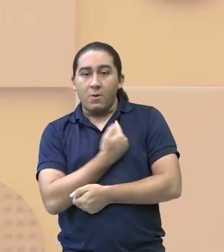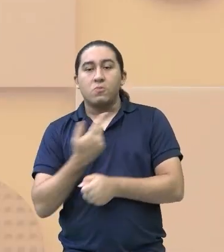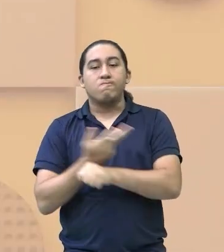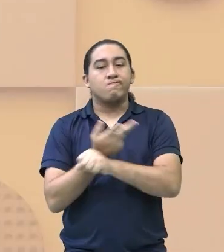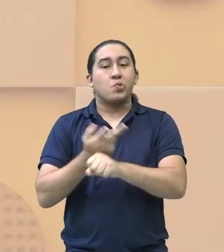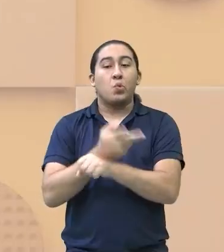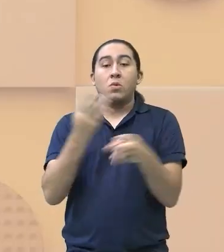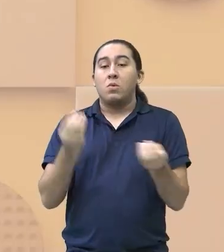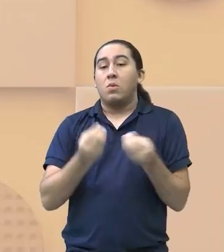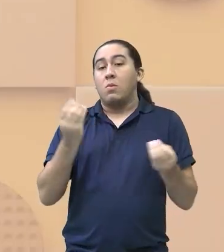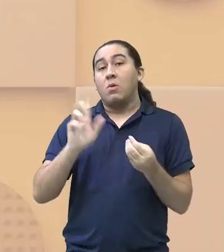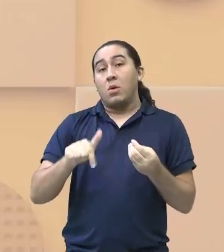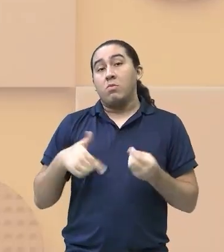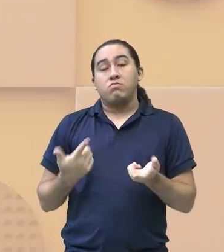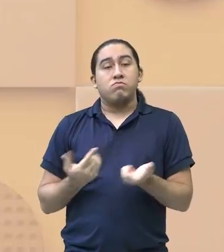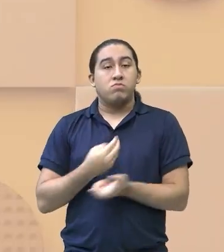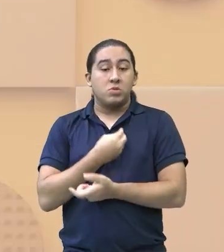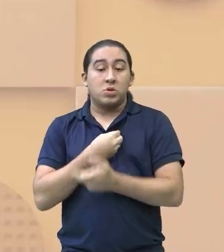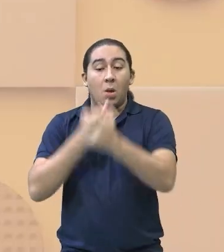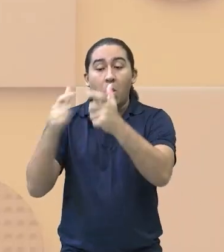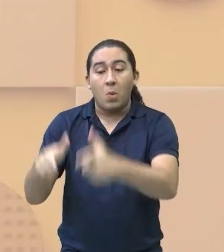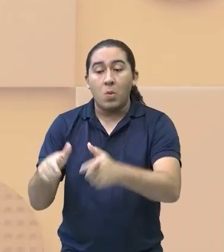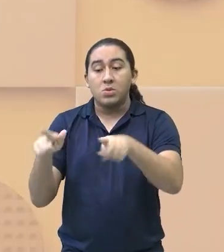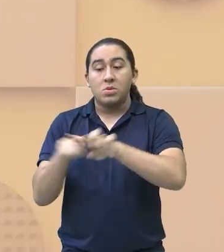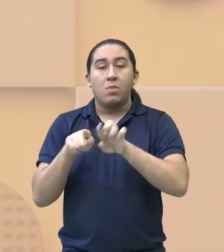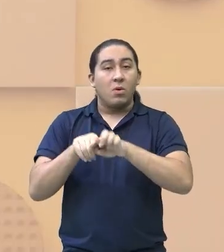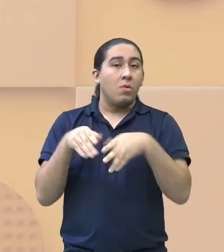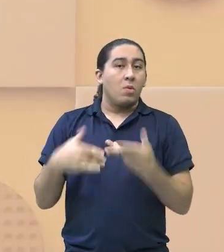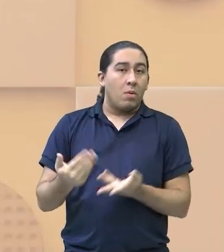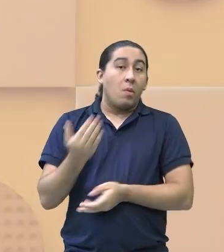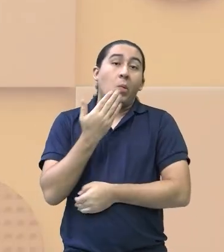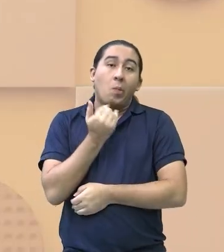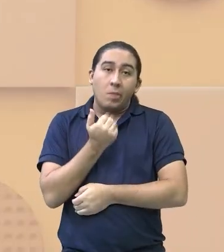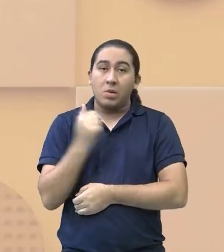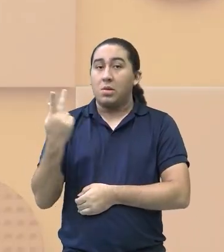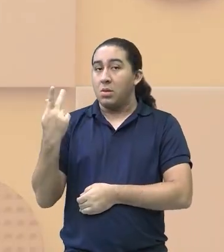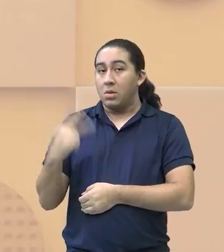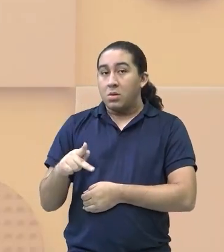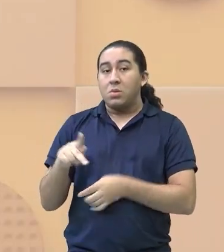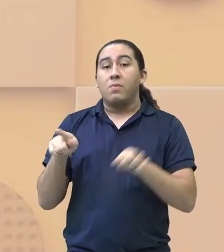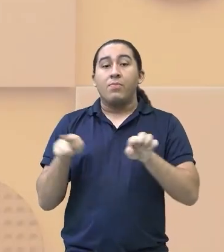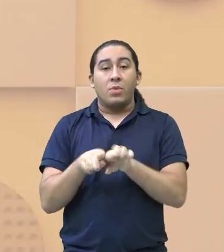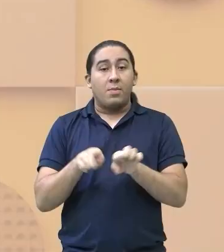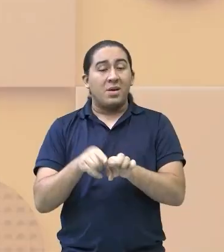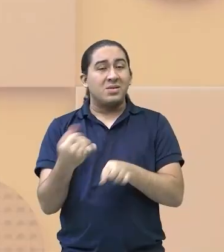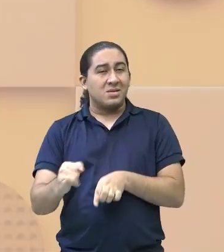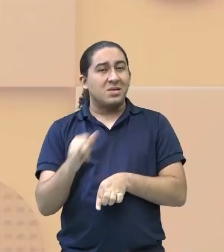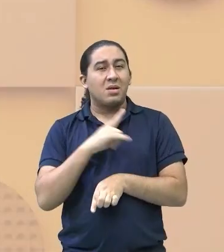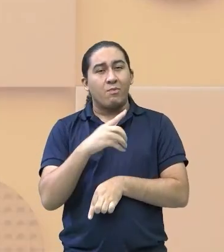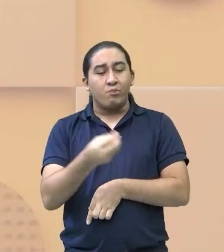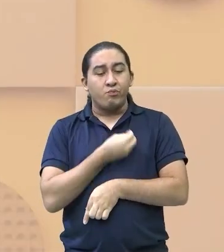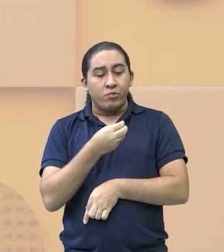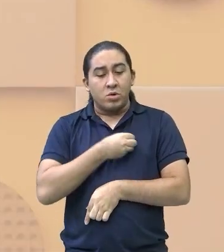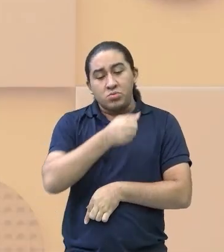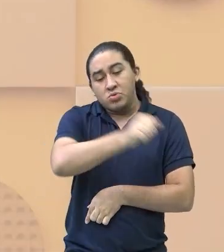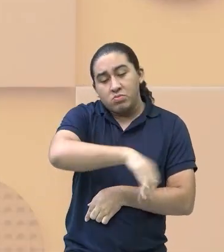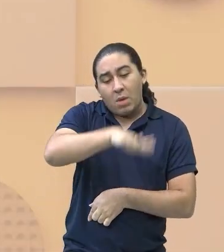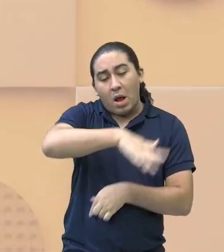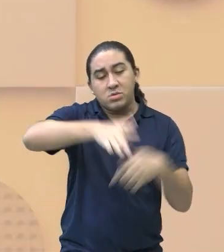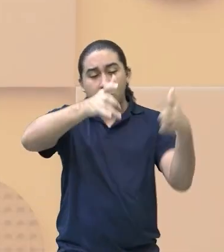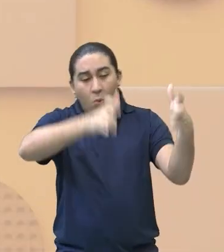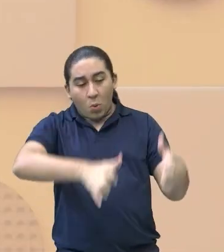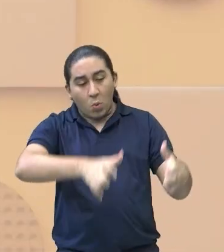como que eles viviam, em que região, o que eles comiam, não é mesmo? Se estavam em savanas, então, assim,